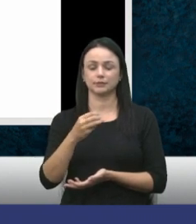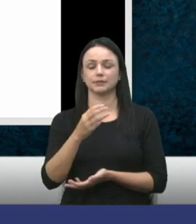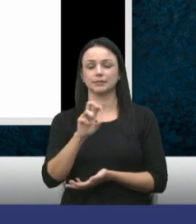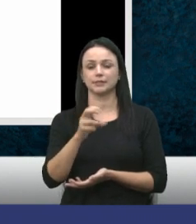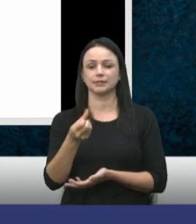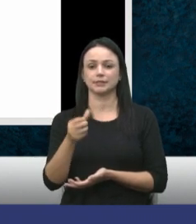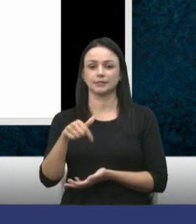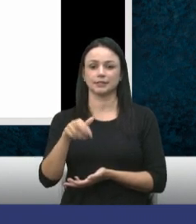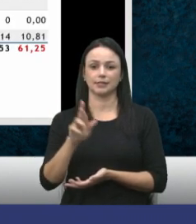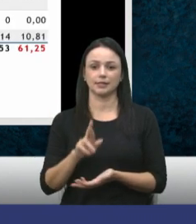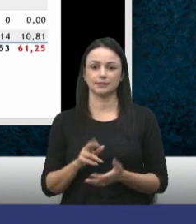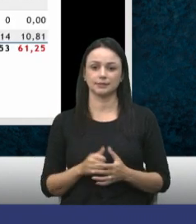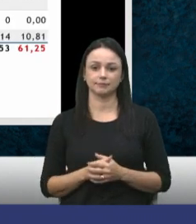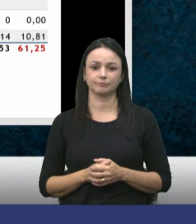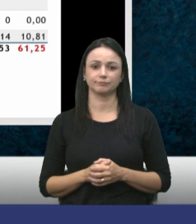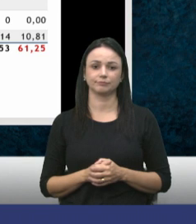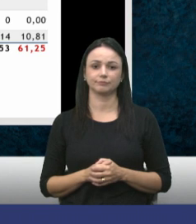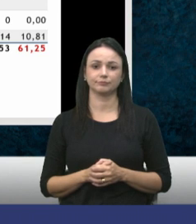31.783.567.